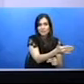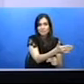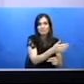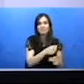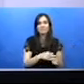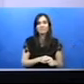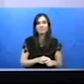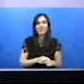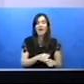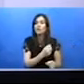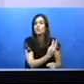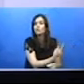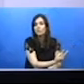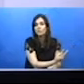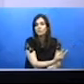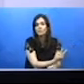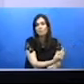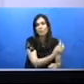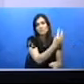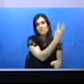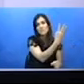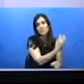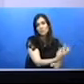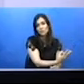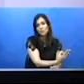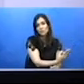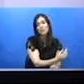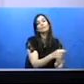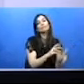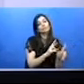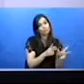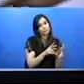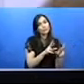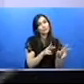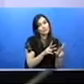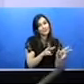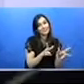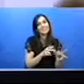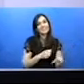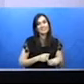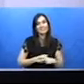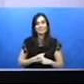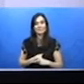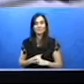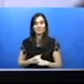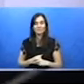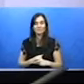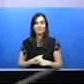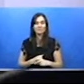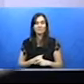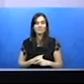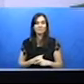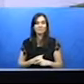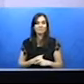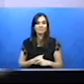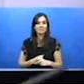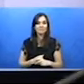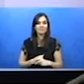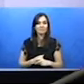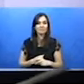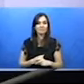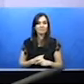1, 2, 3. Aqui nós só temos 2 peixinhos. São essas diferenças que nós vamos observar.